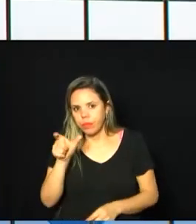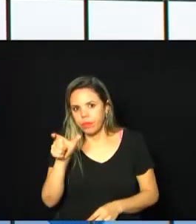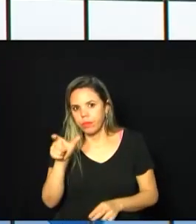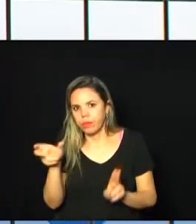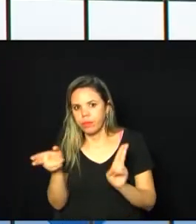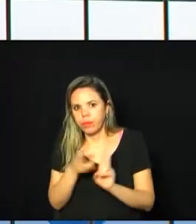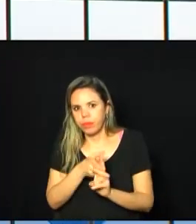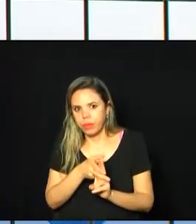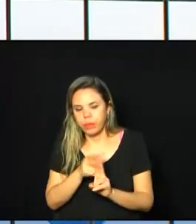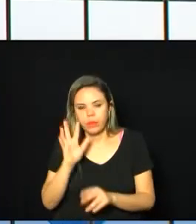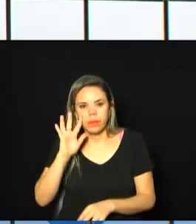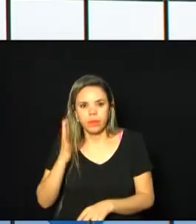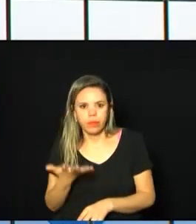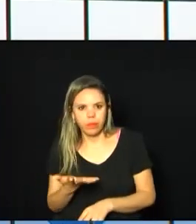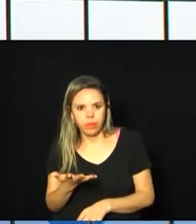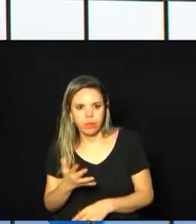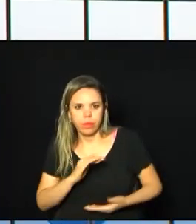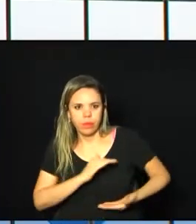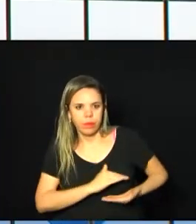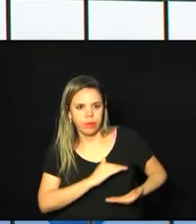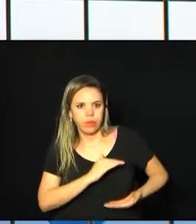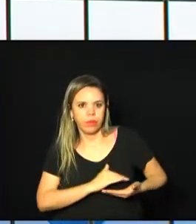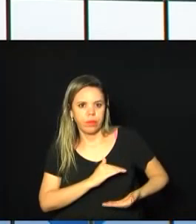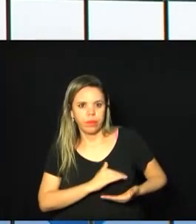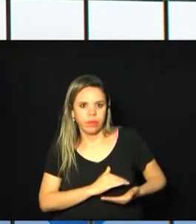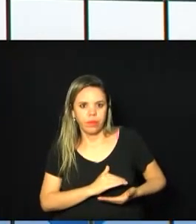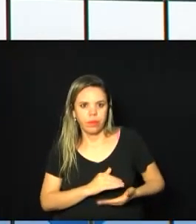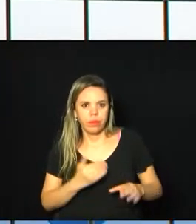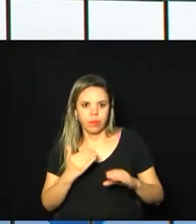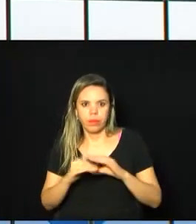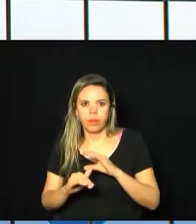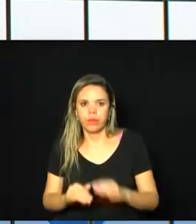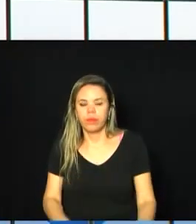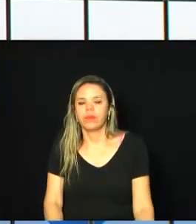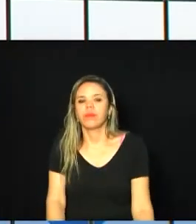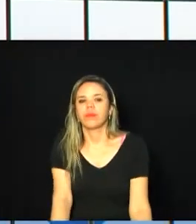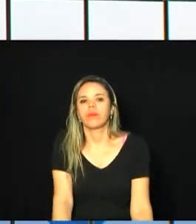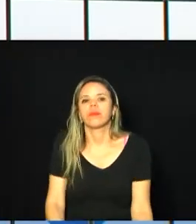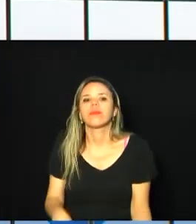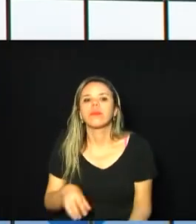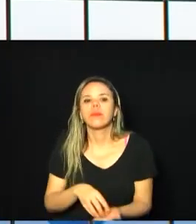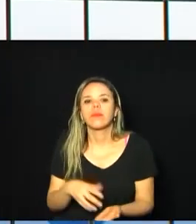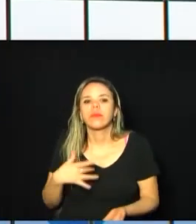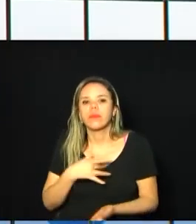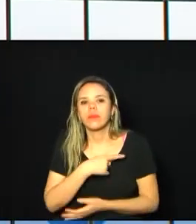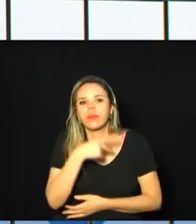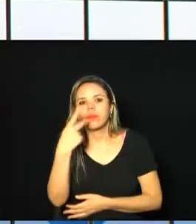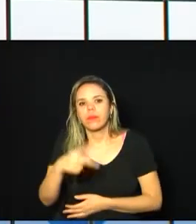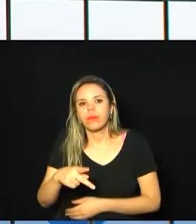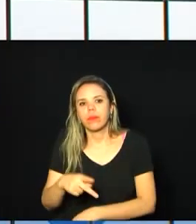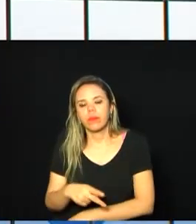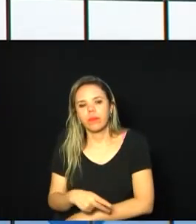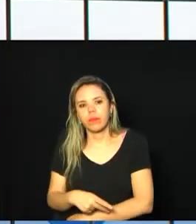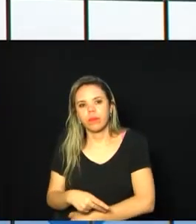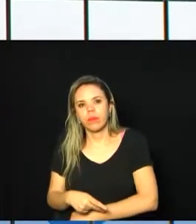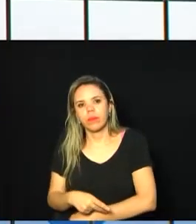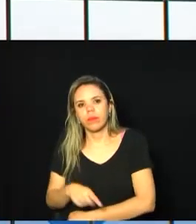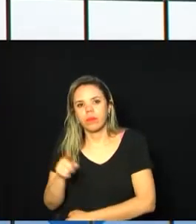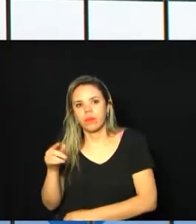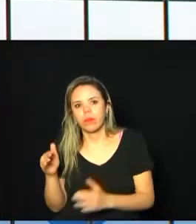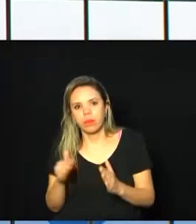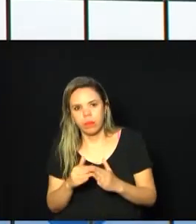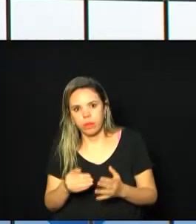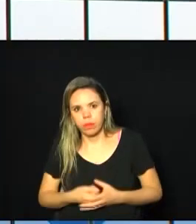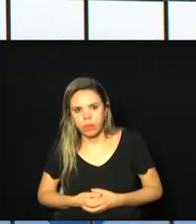SUS. O resultado da mamografia vai ser enviado ao centro de saúde da sua área, ou seja, da região onde você